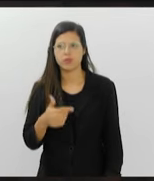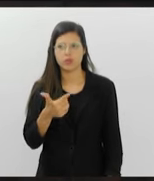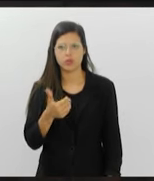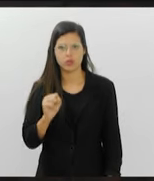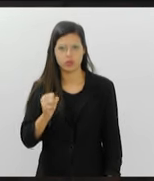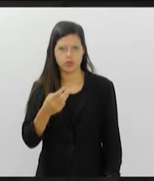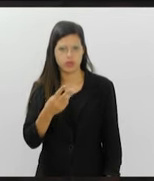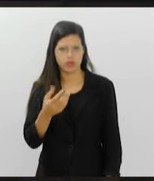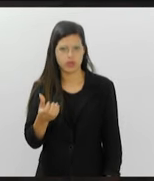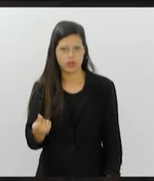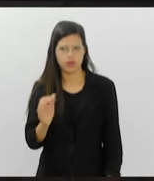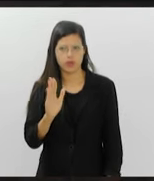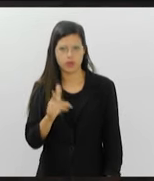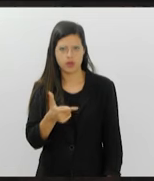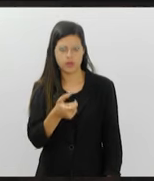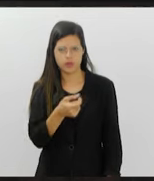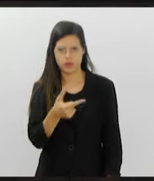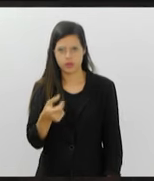1836 de 20,